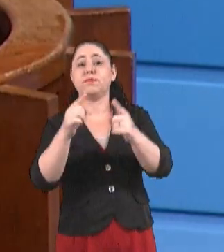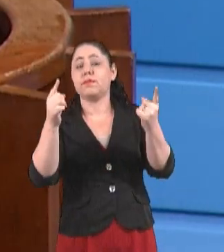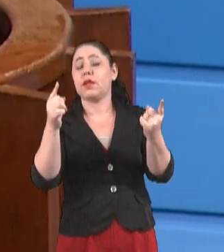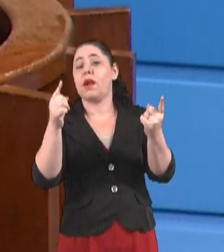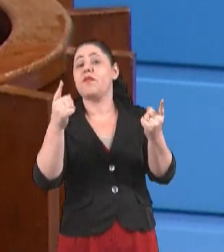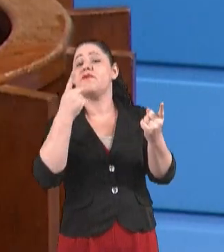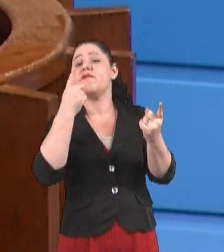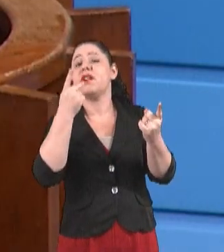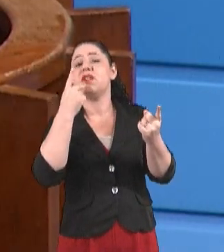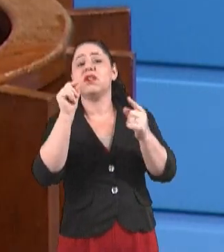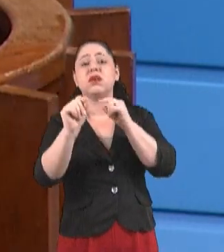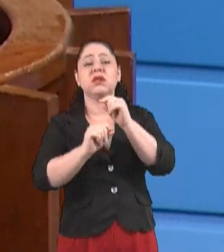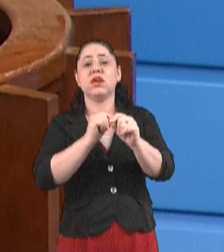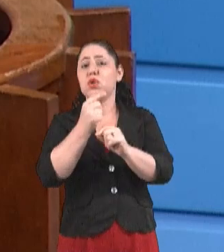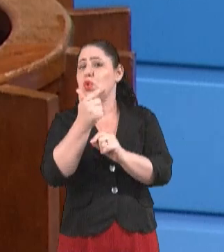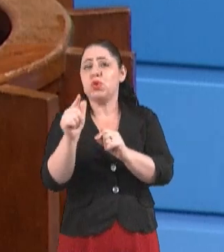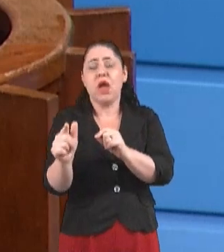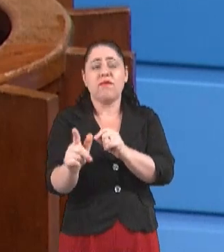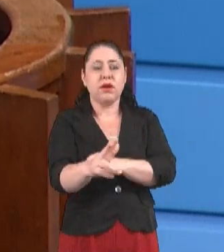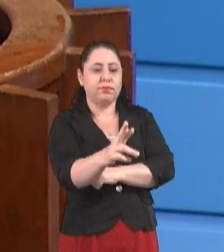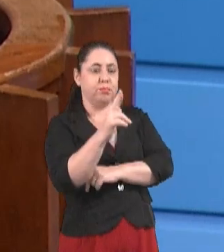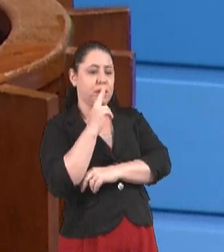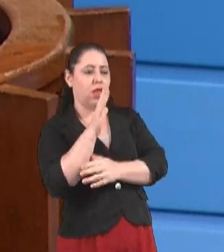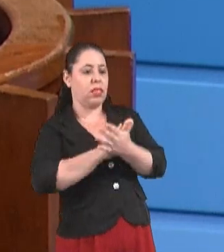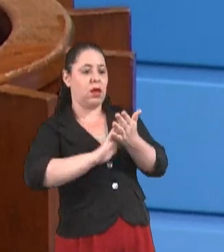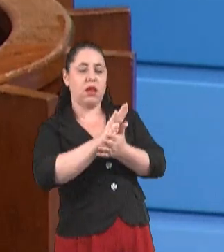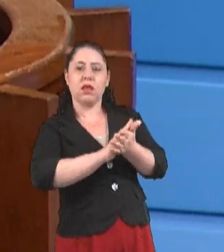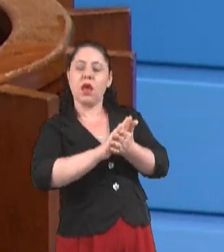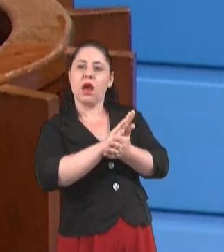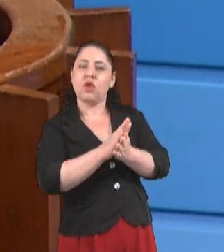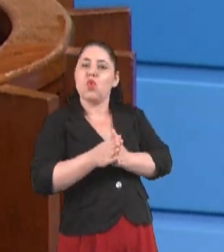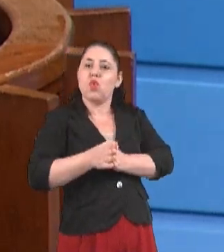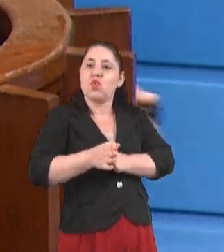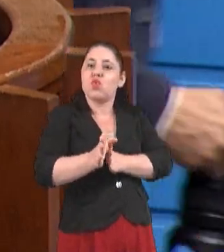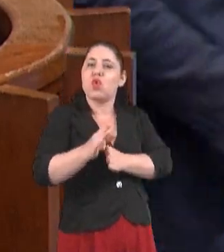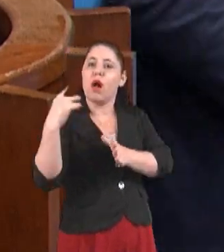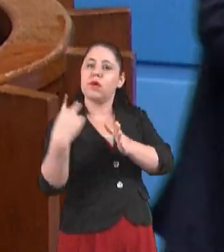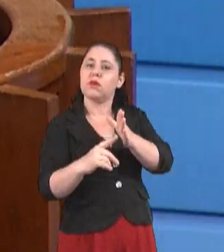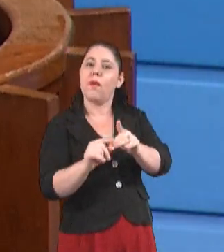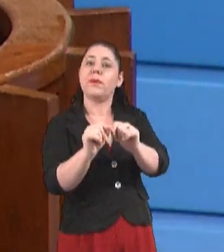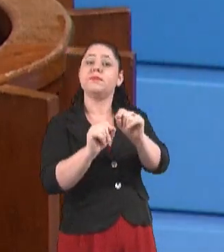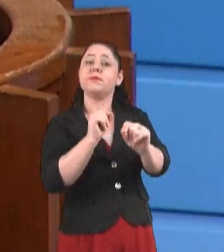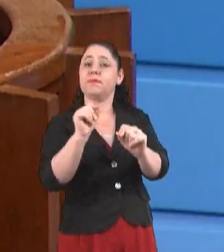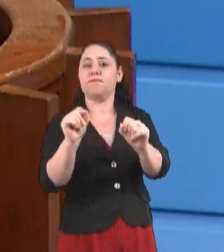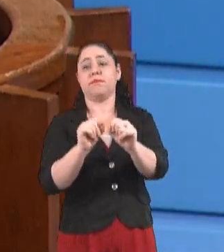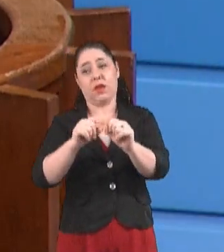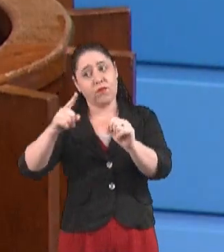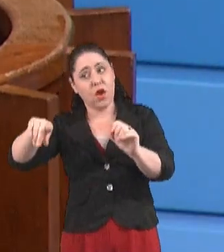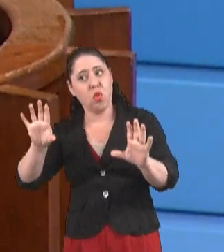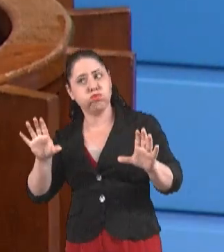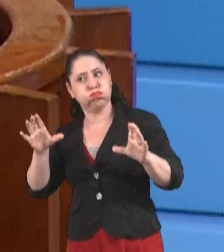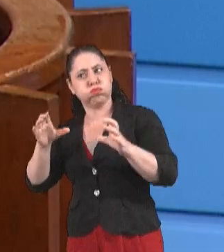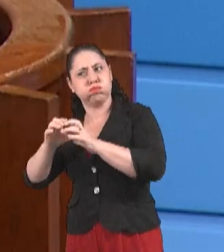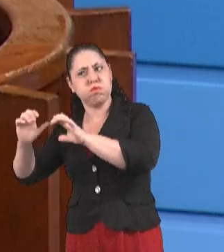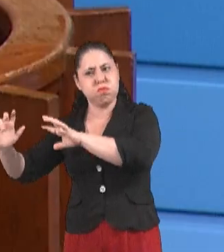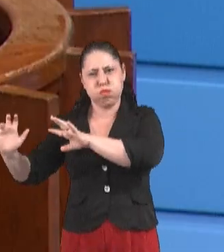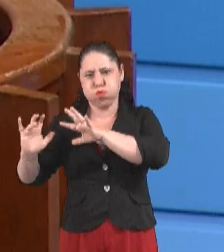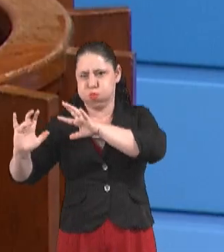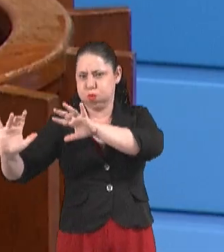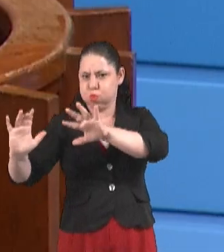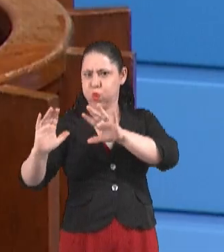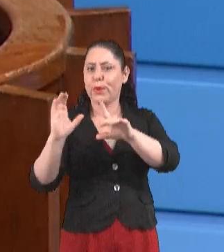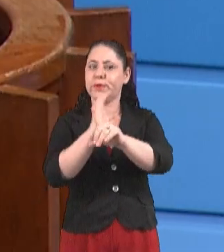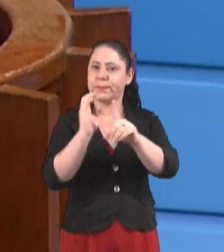alegam que não obtiveram retorno do Conselho Tutelar, o que motivou a mobilização